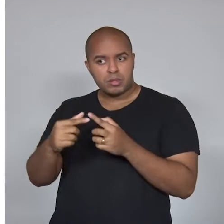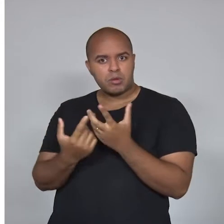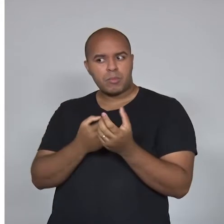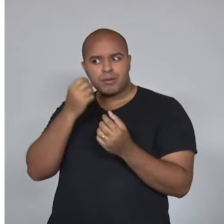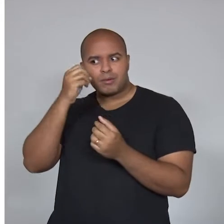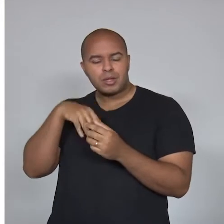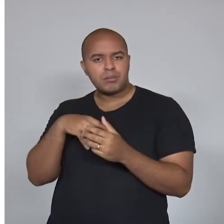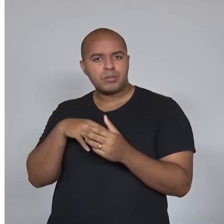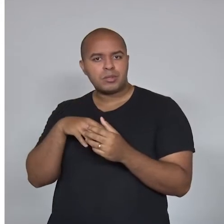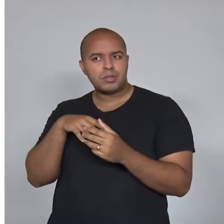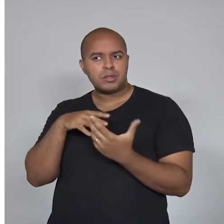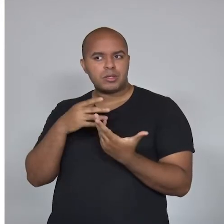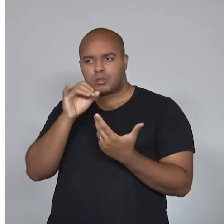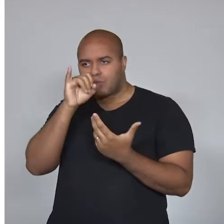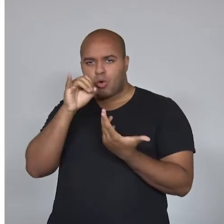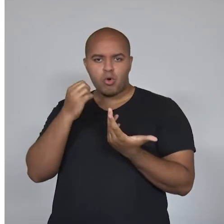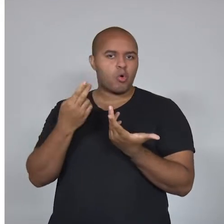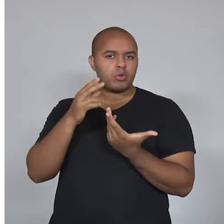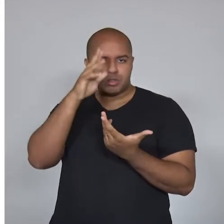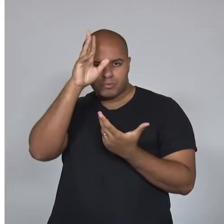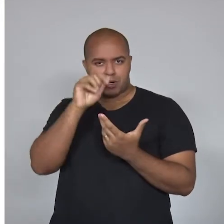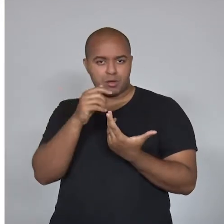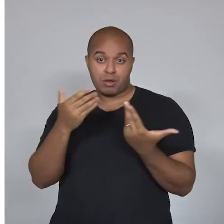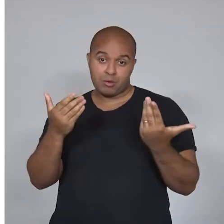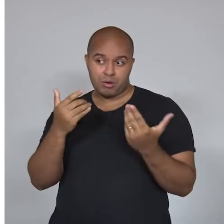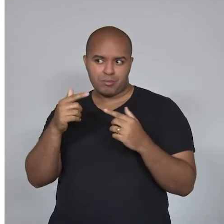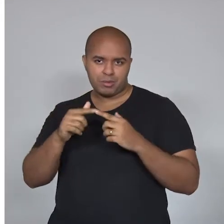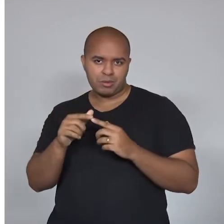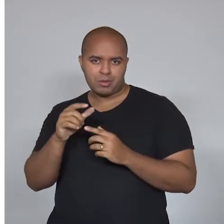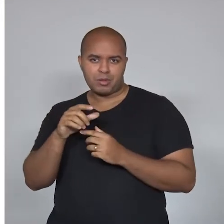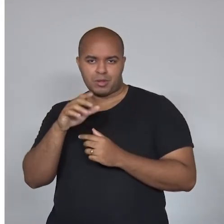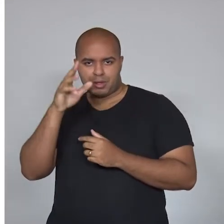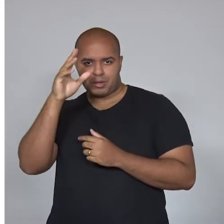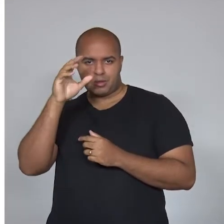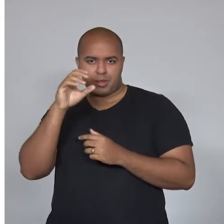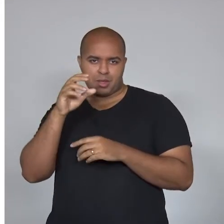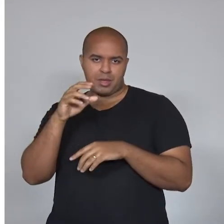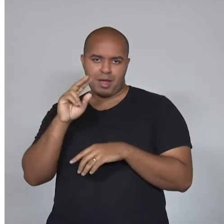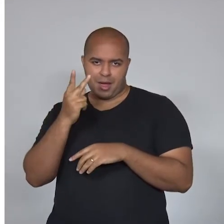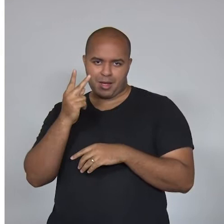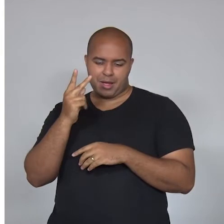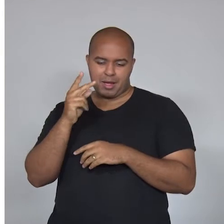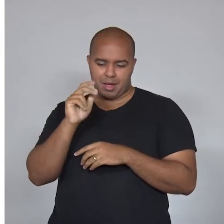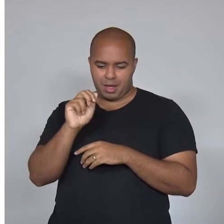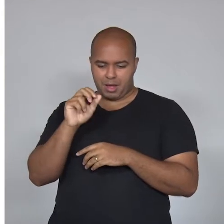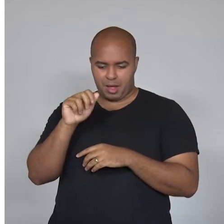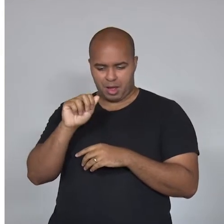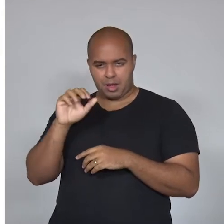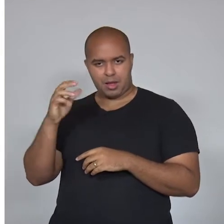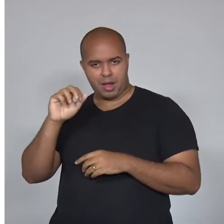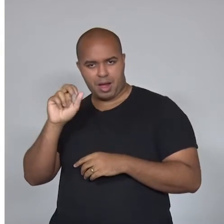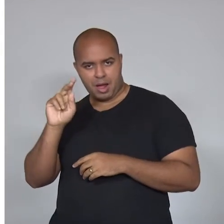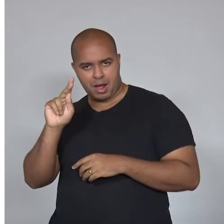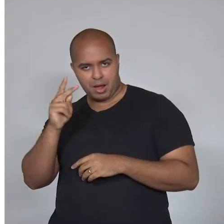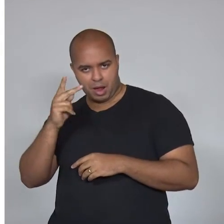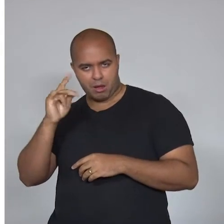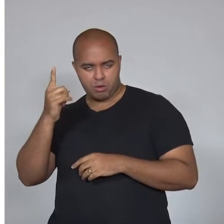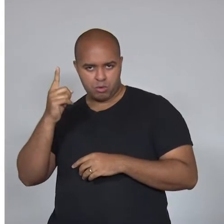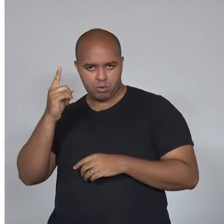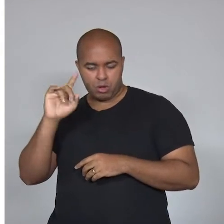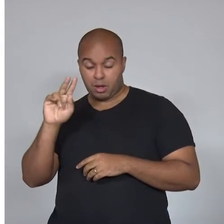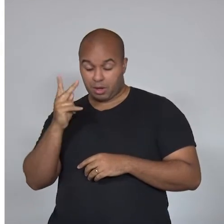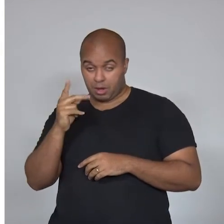gripe suína ou aviária, agora classificada como vírus influenza A H1N1, doença